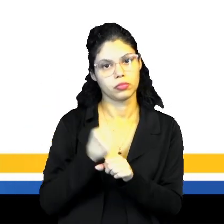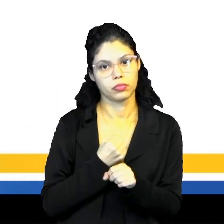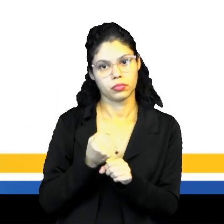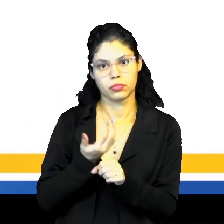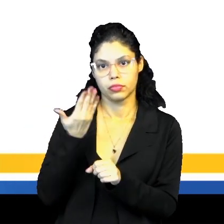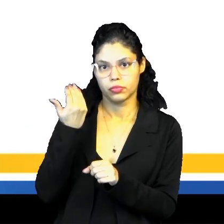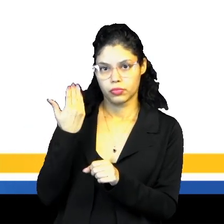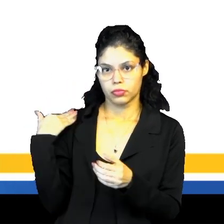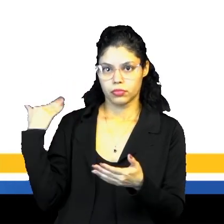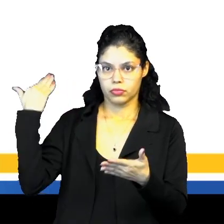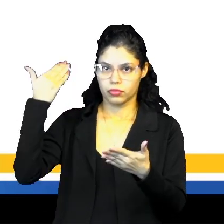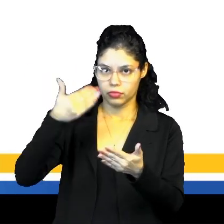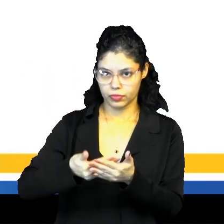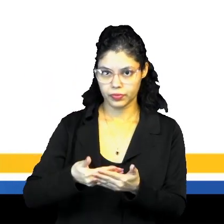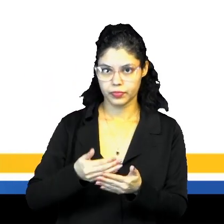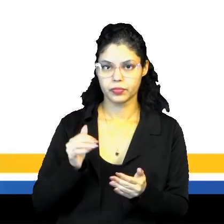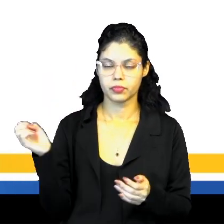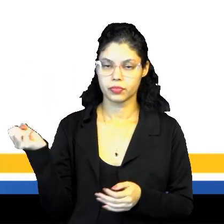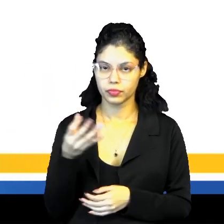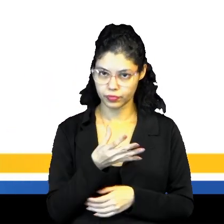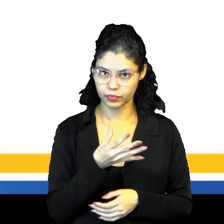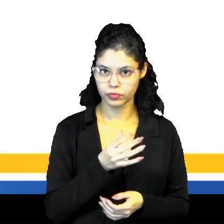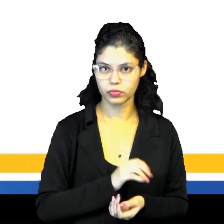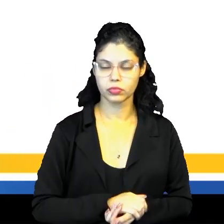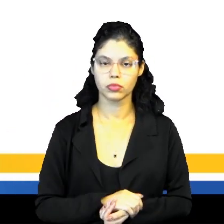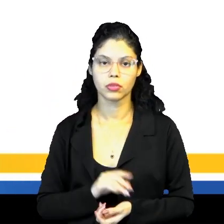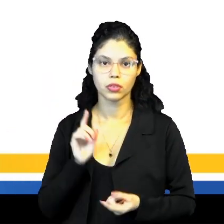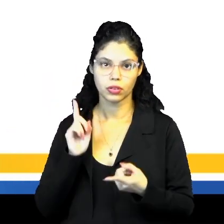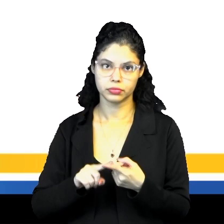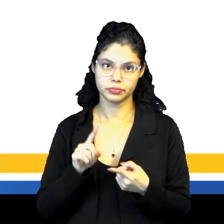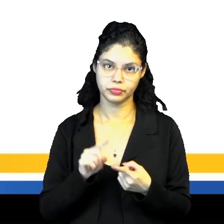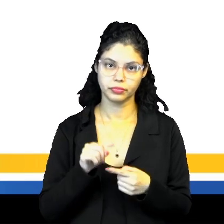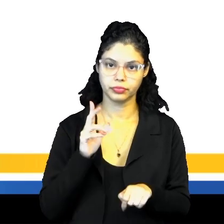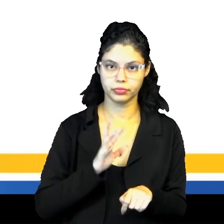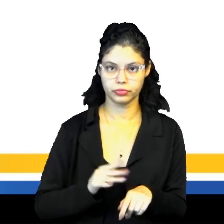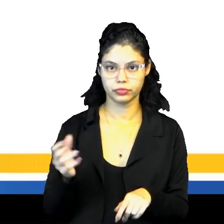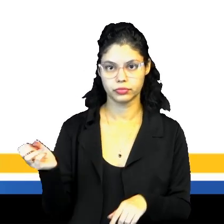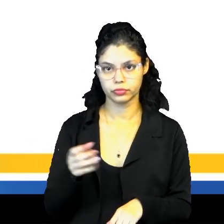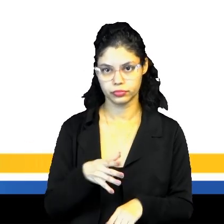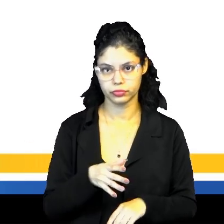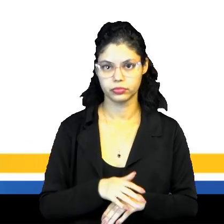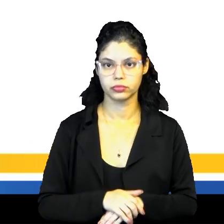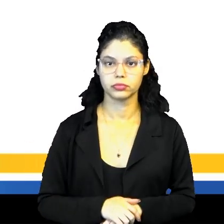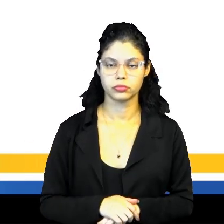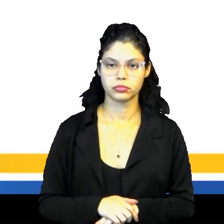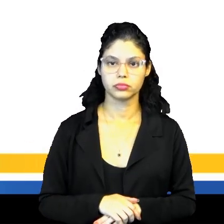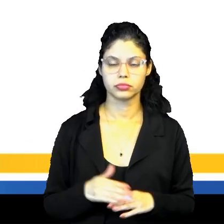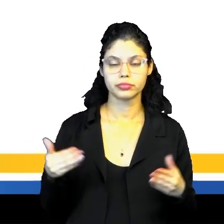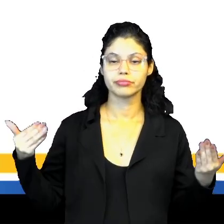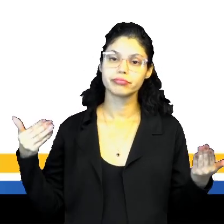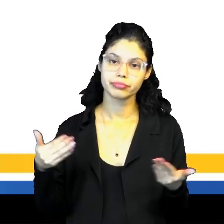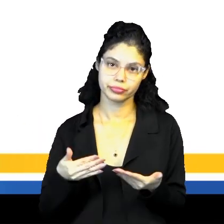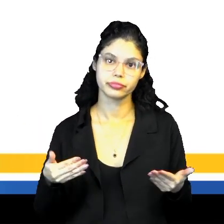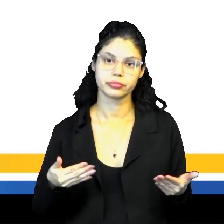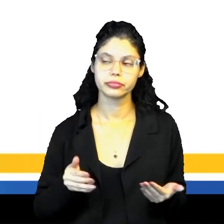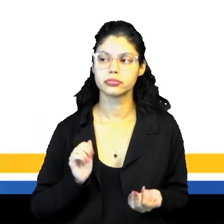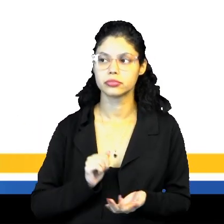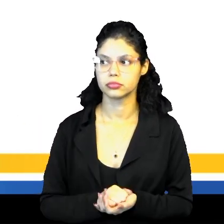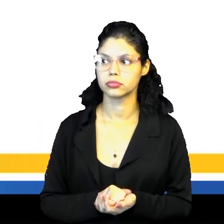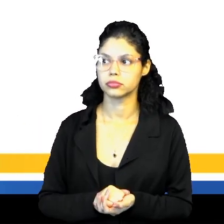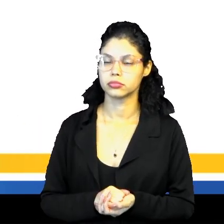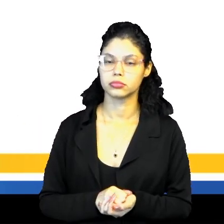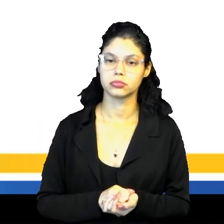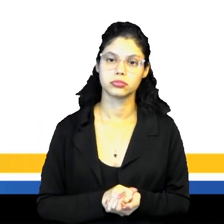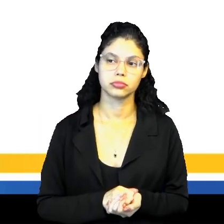para cá. É um tema novo, inclusive, né? E porque é uma doença nova, tá? E que agora, né? Vai